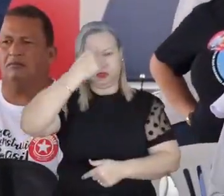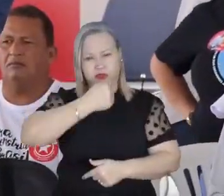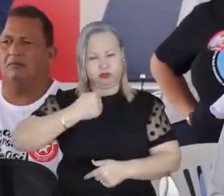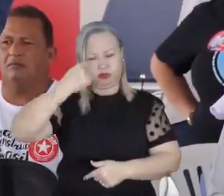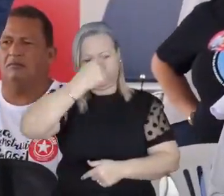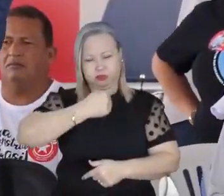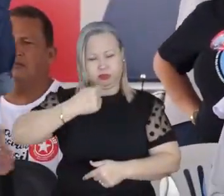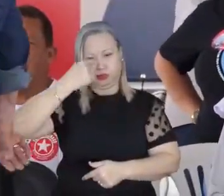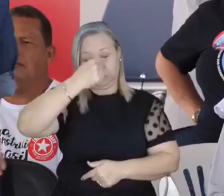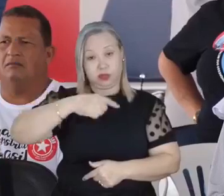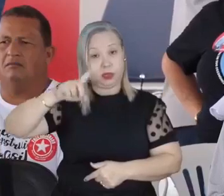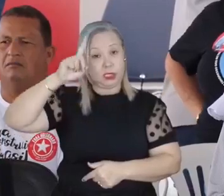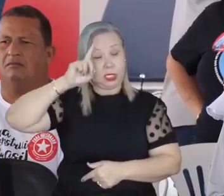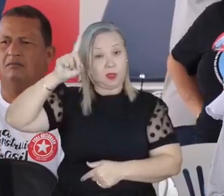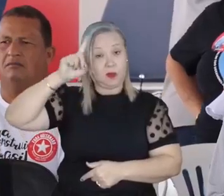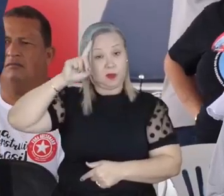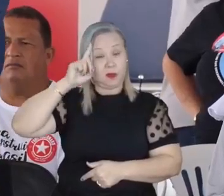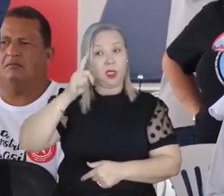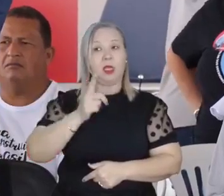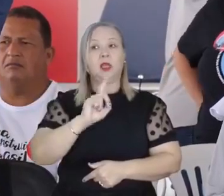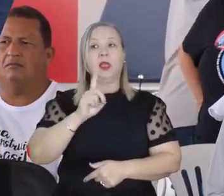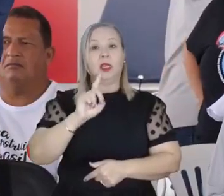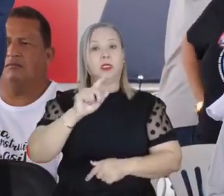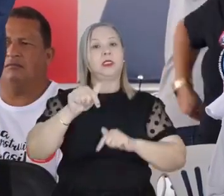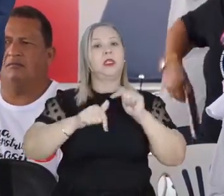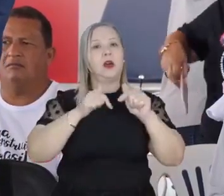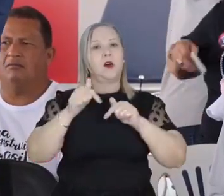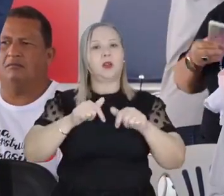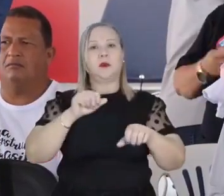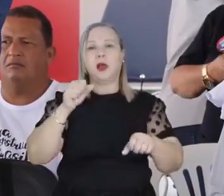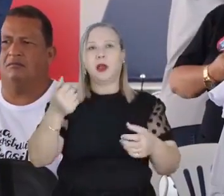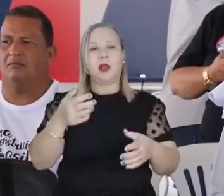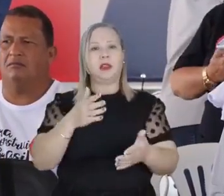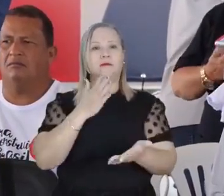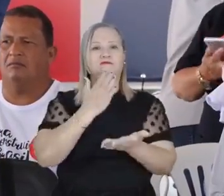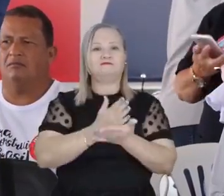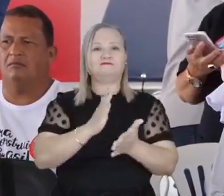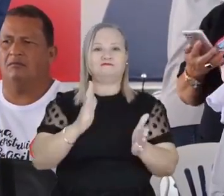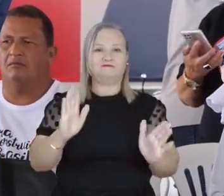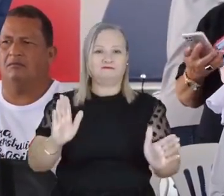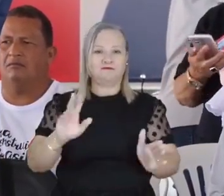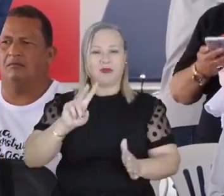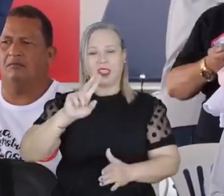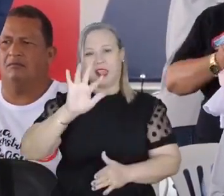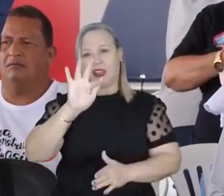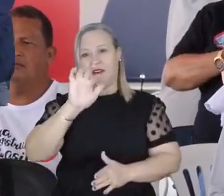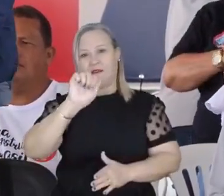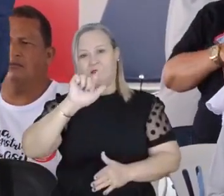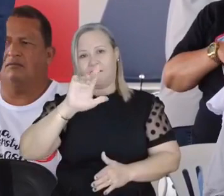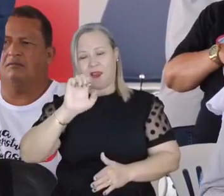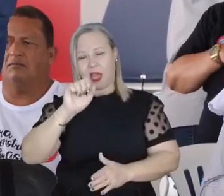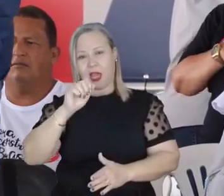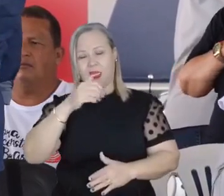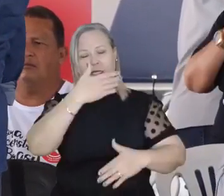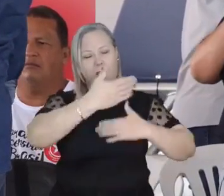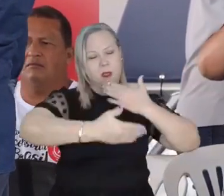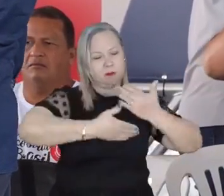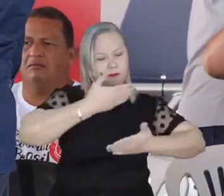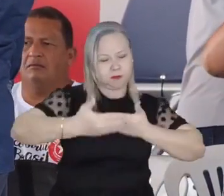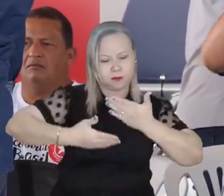ele quebra, ele fecha as portas. Então, é todo um ciclo, né? Uma roda composta de empresários